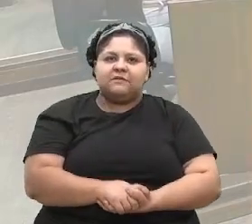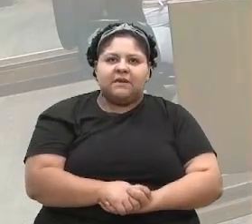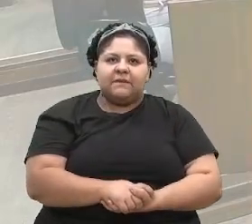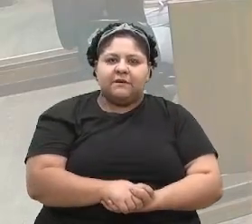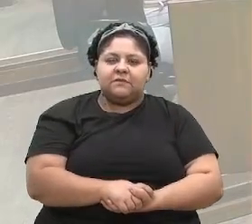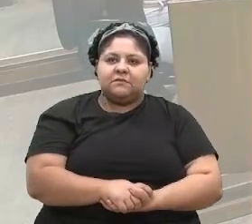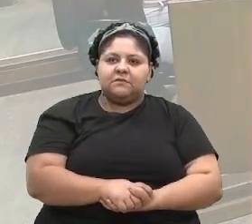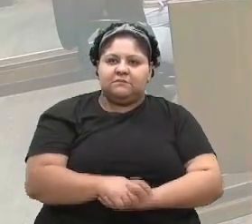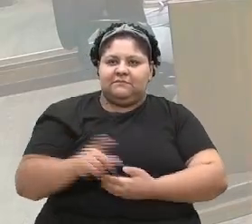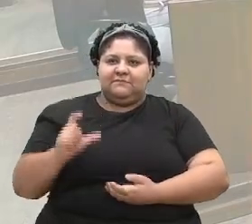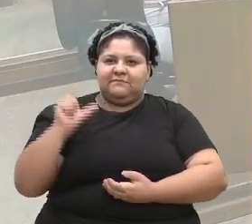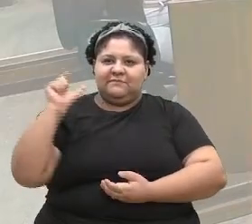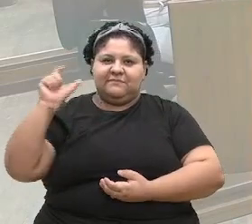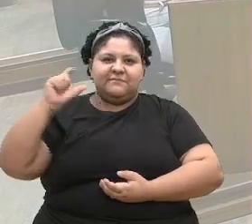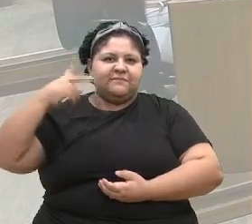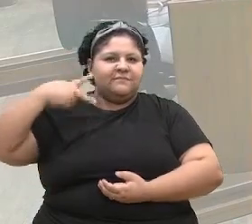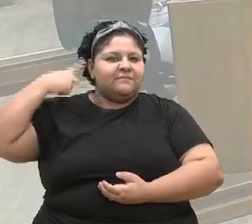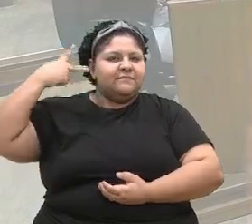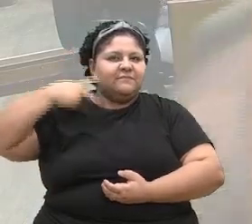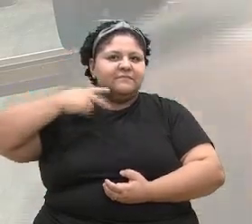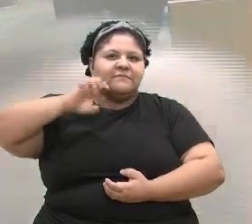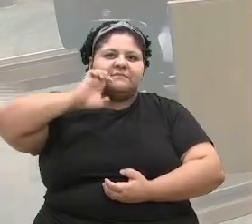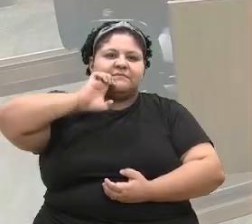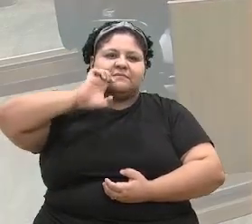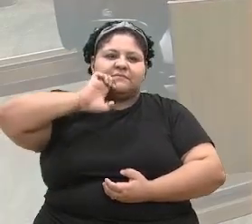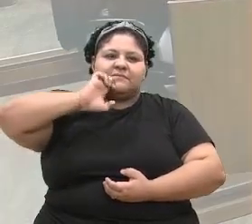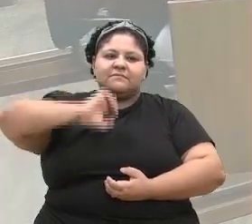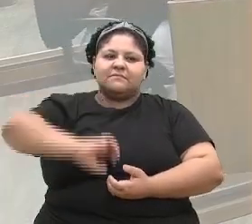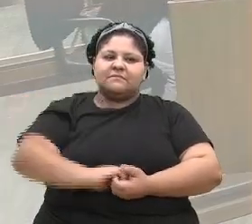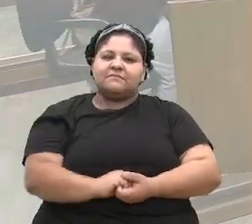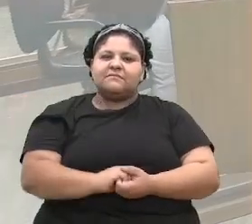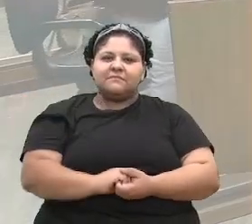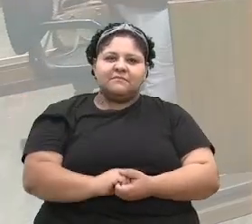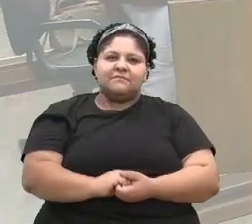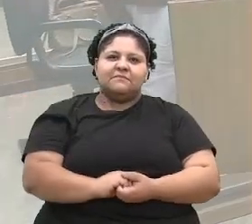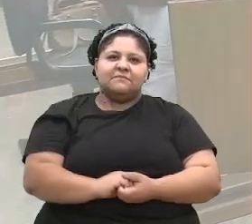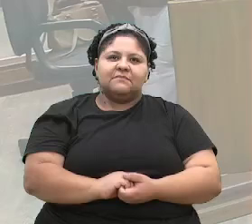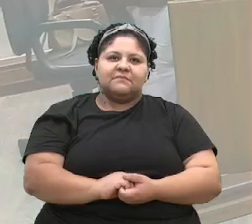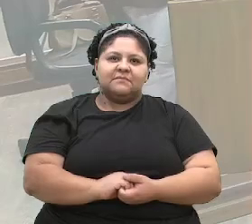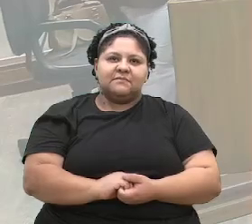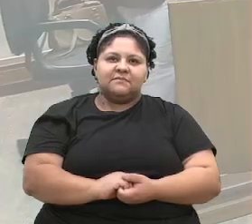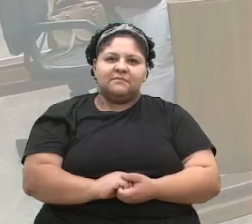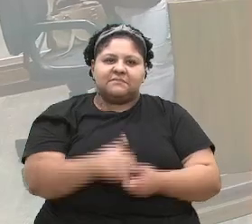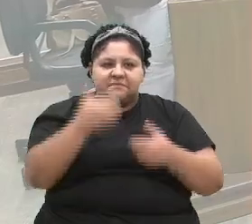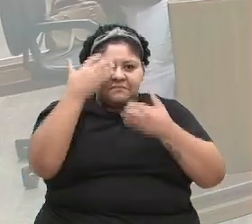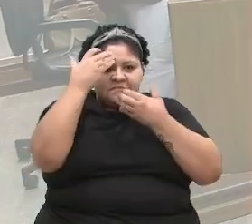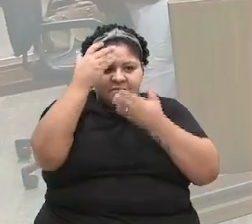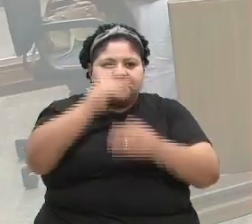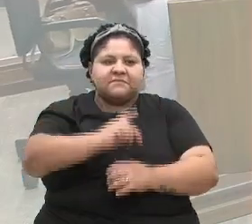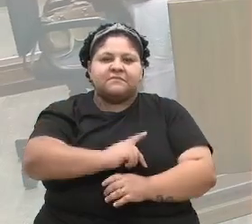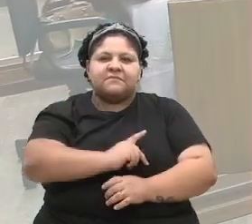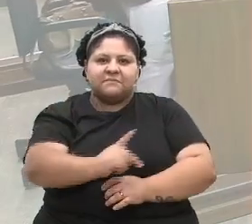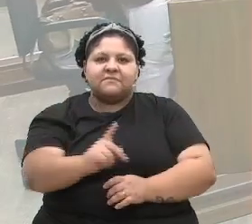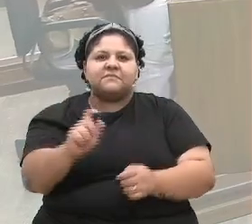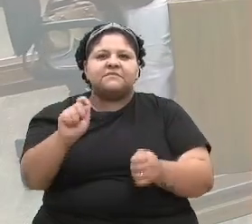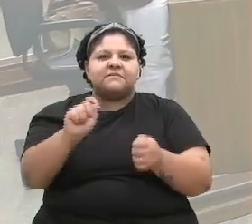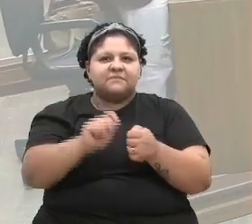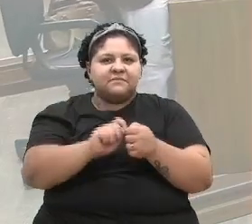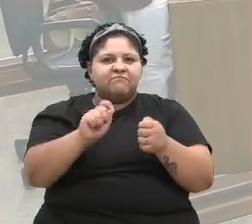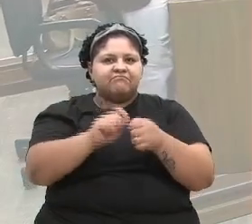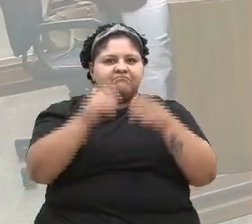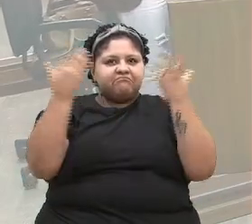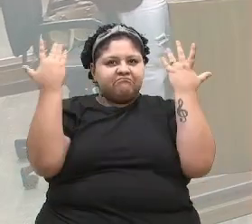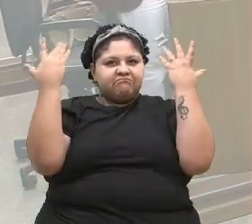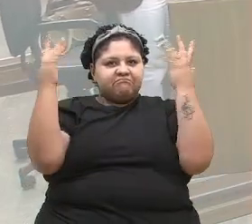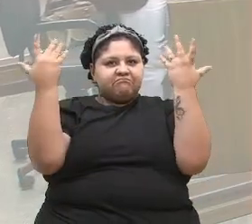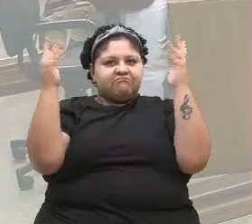Com a palavra, vereadora Estela Balardim. Muito obrigada, senhora presidente. Faço votos de